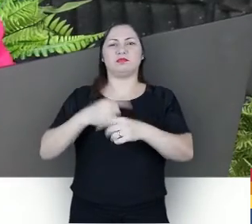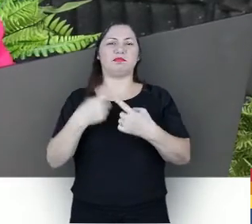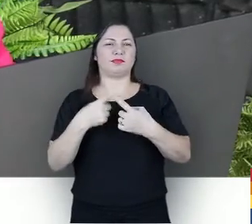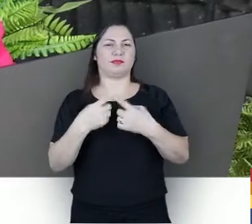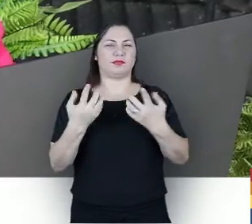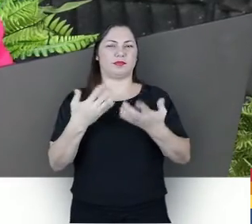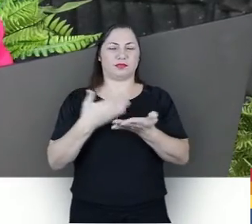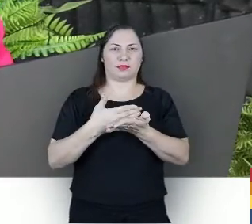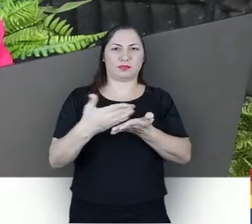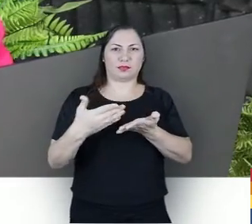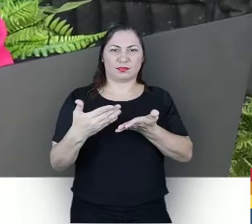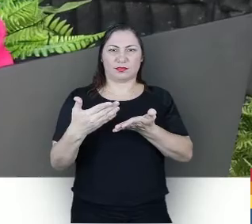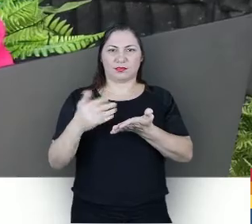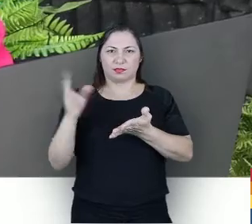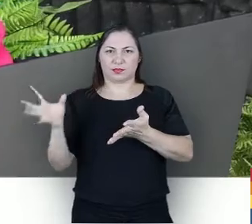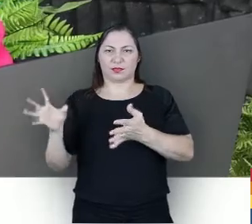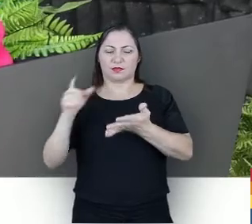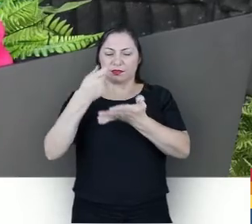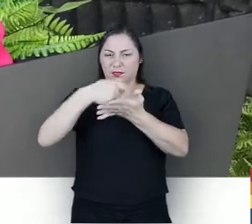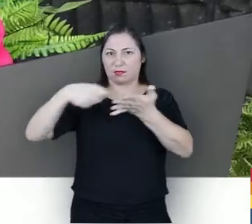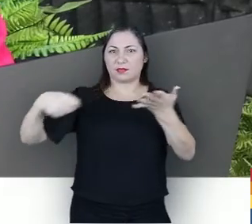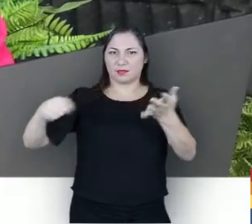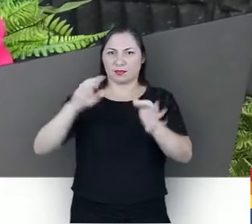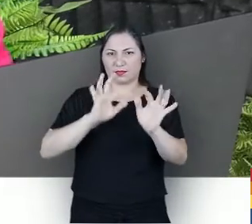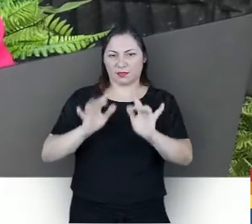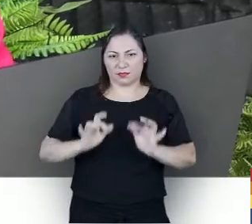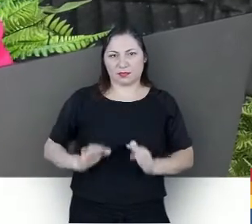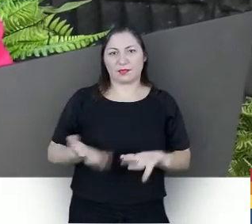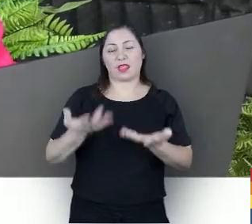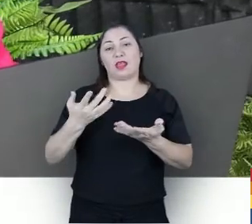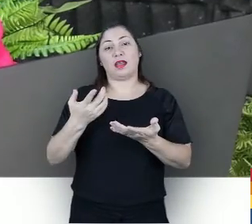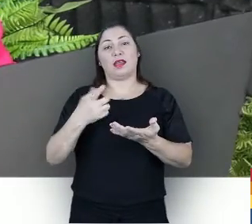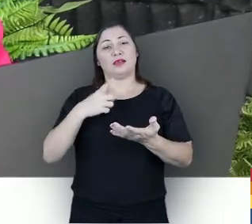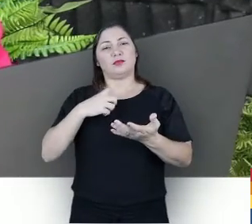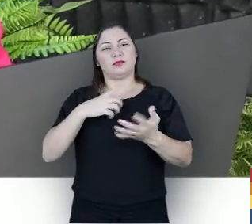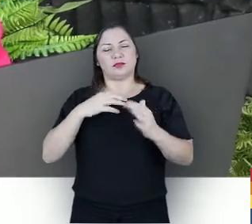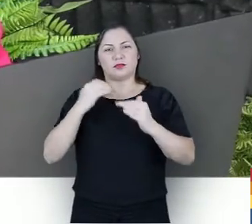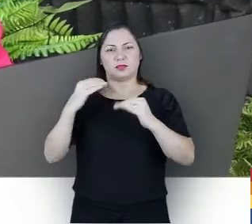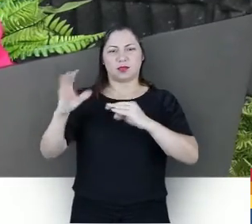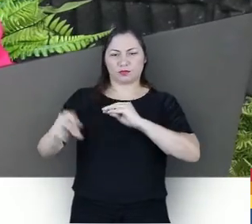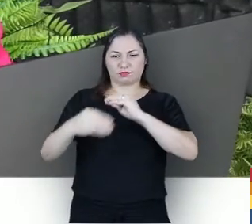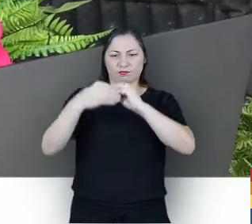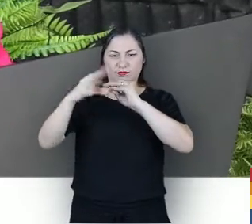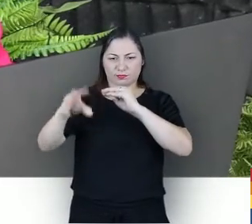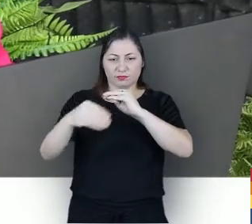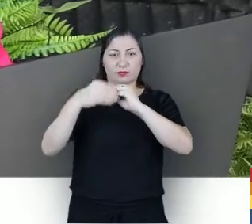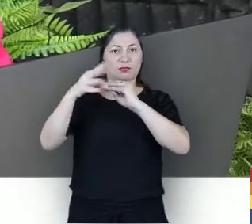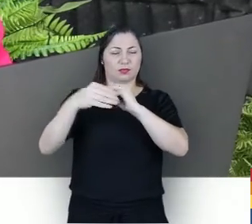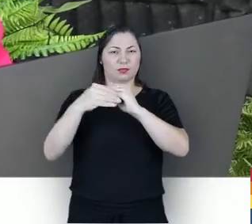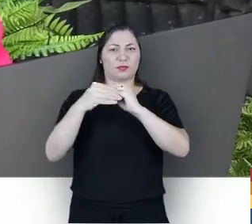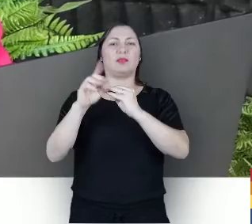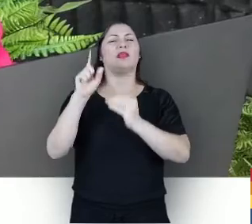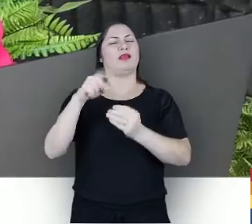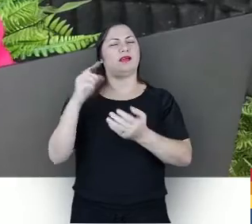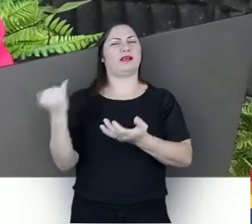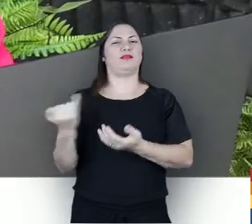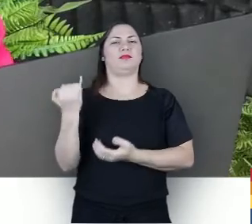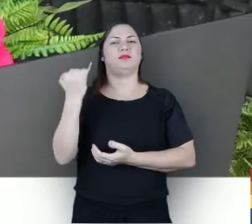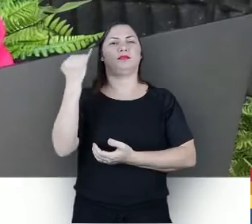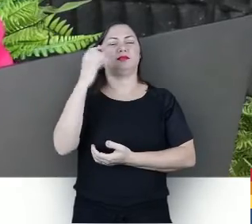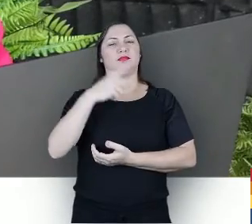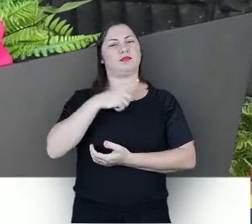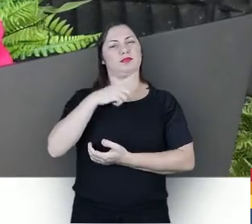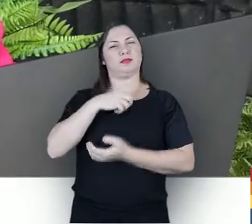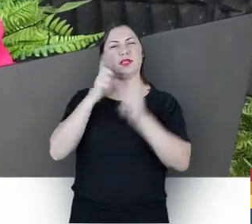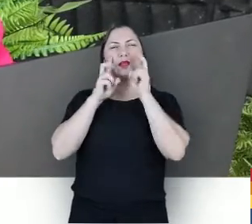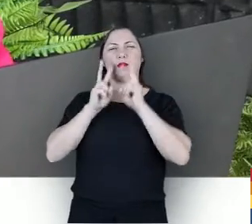de implementação e é fundamental a gente ter o olhar dos professores especialistas. Então, é um momento de